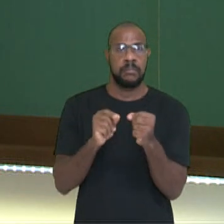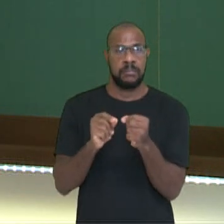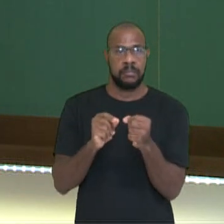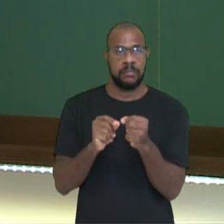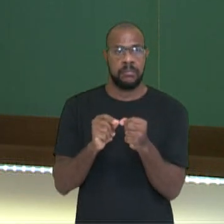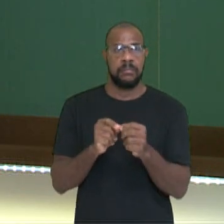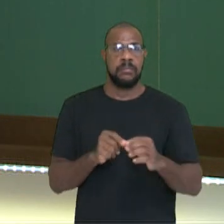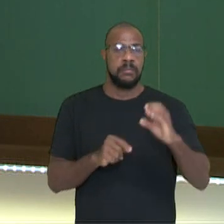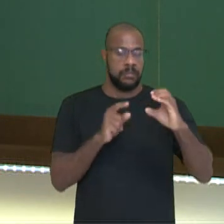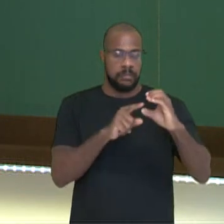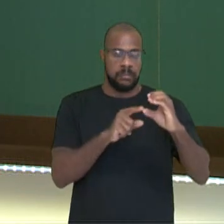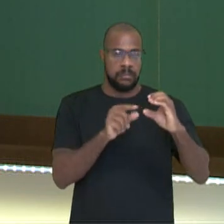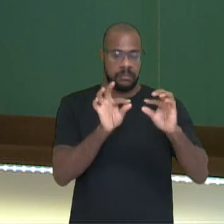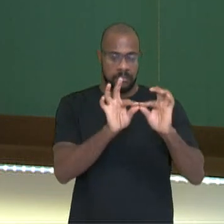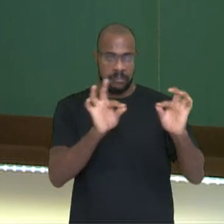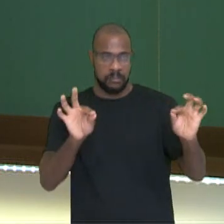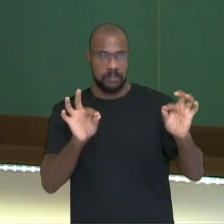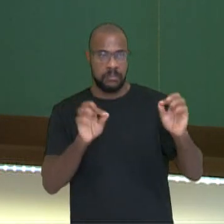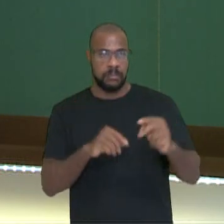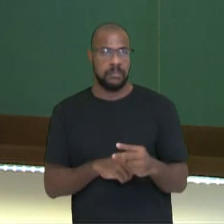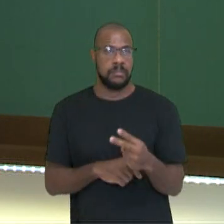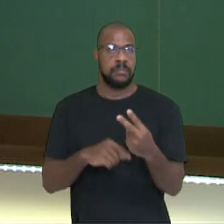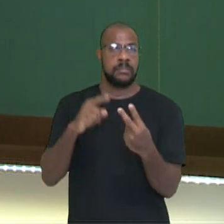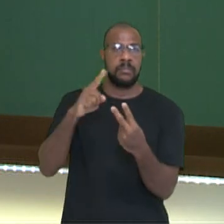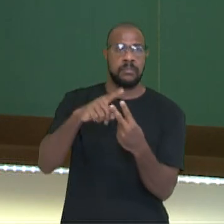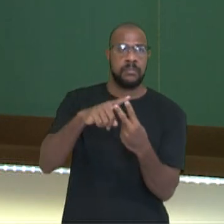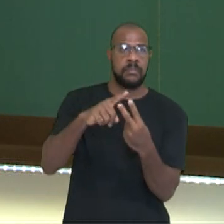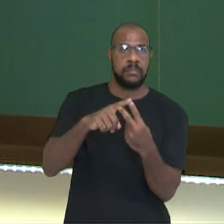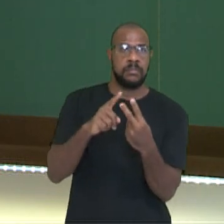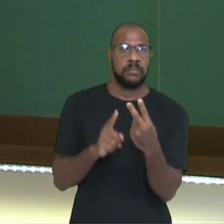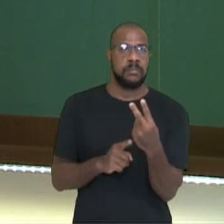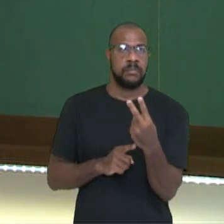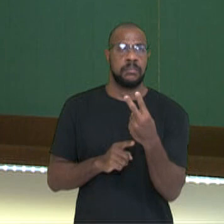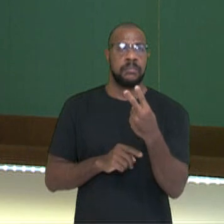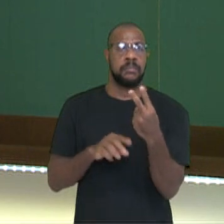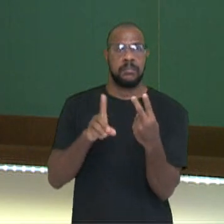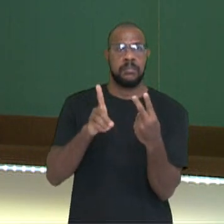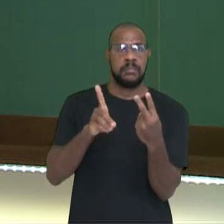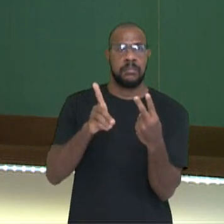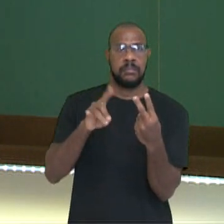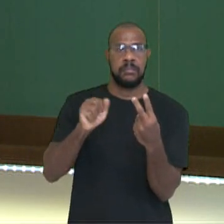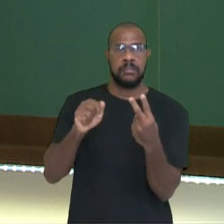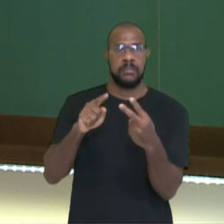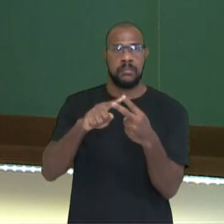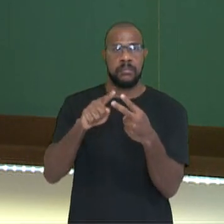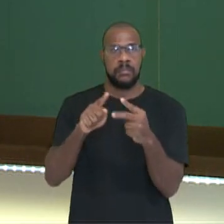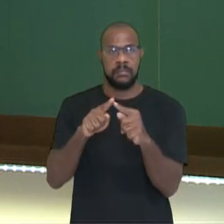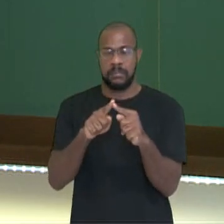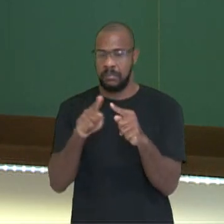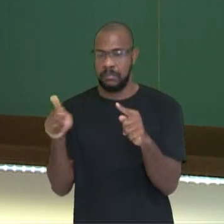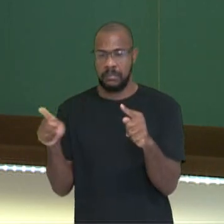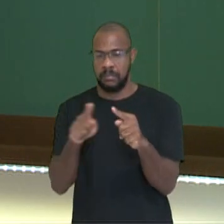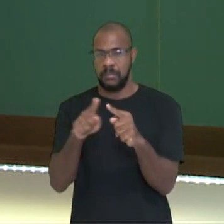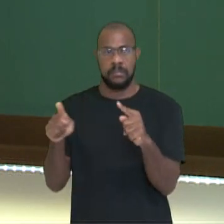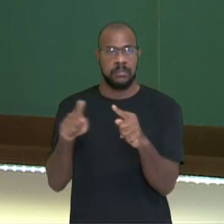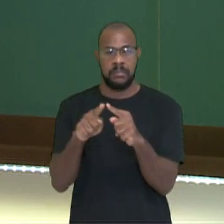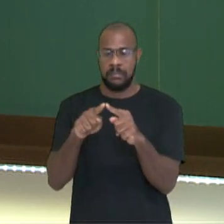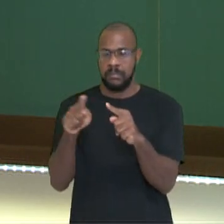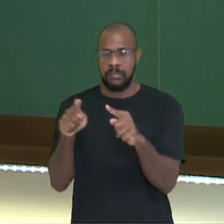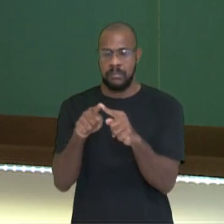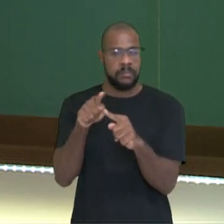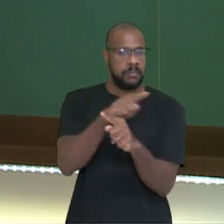da circunferência toda pelo diâmetro dessa circunferência. O diâmetro é 2 vezes o raio, ou